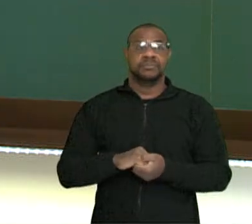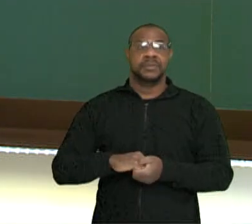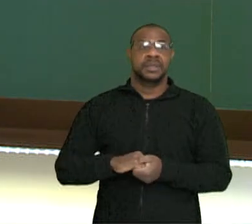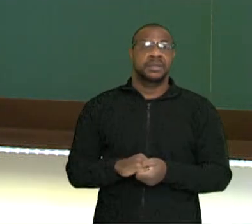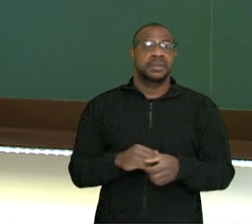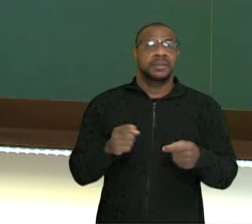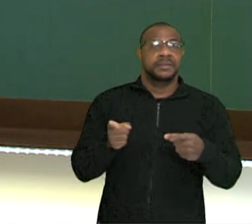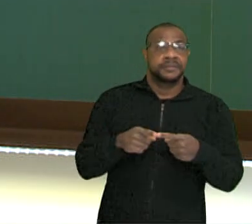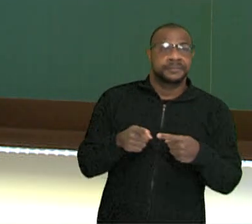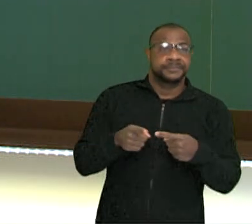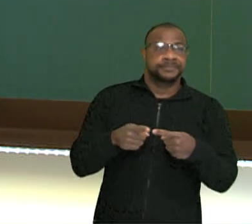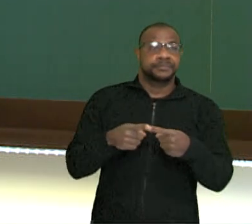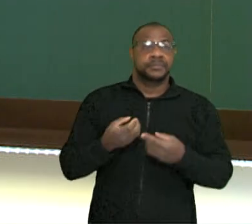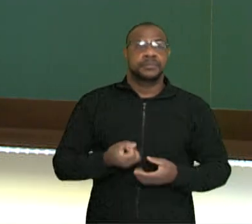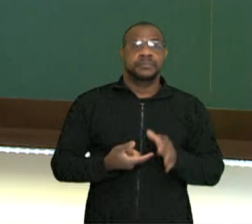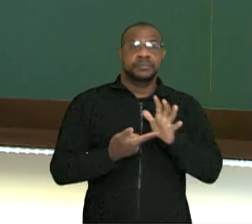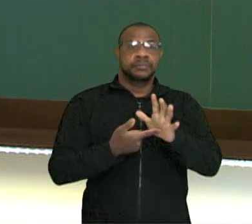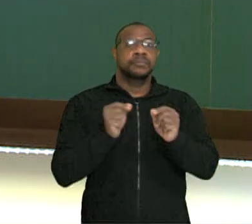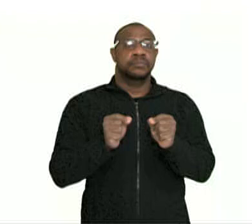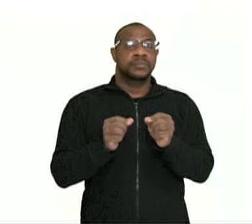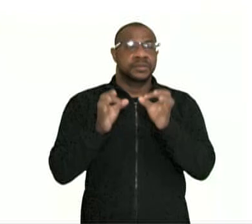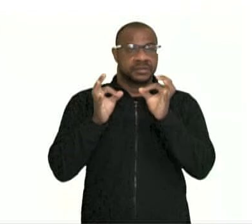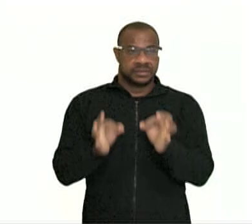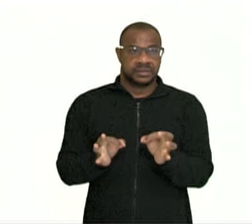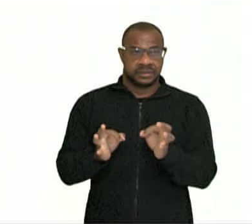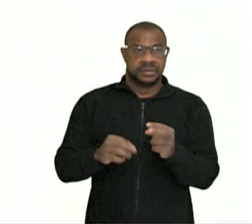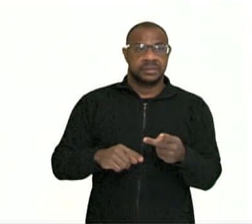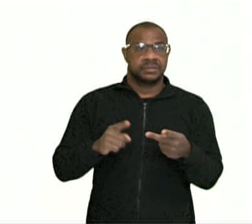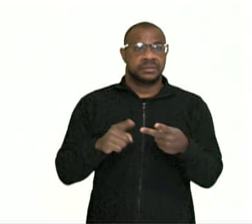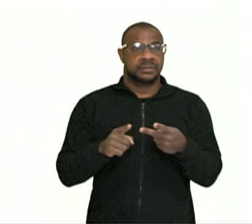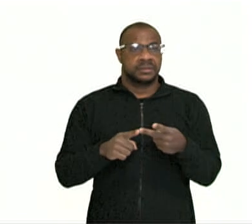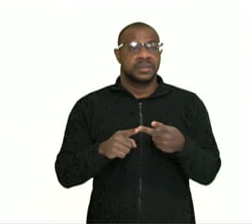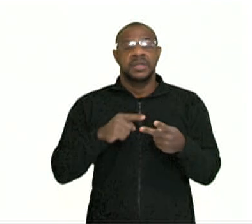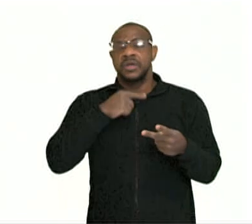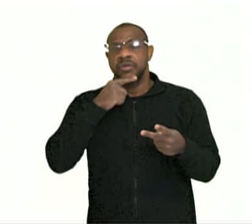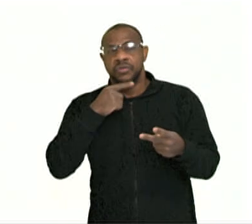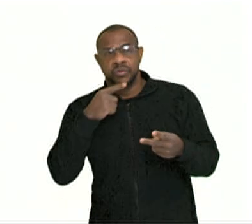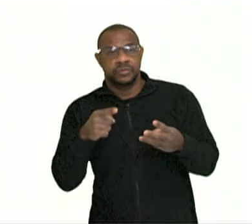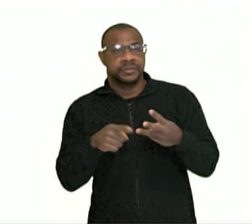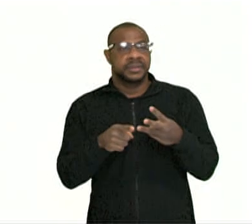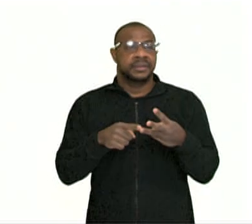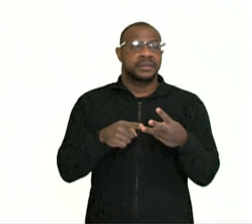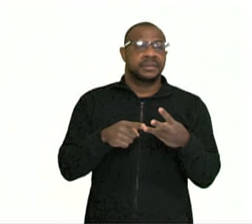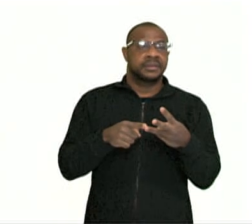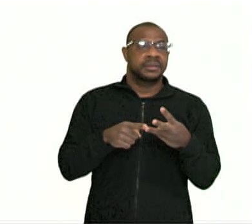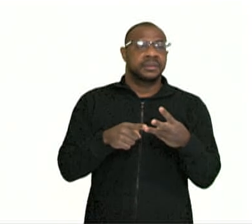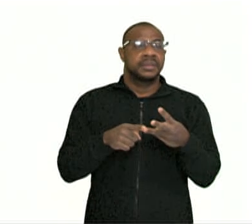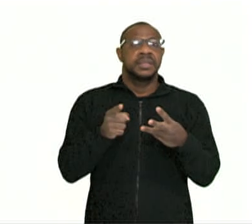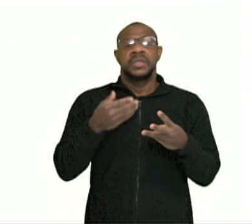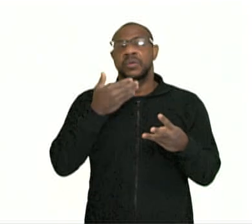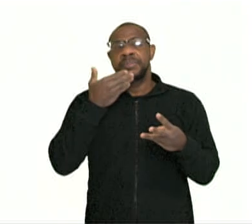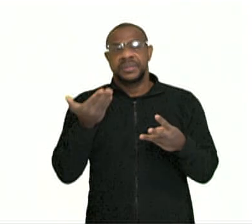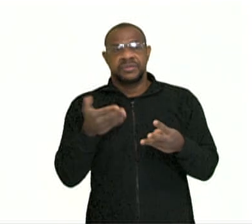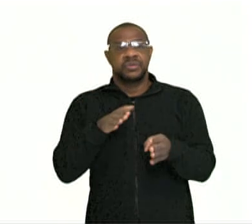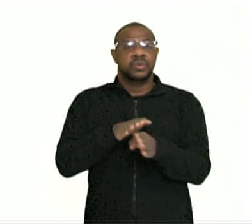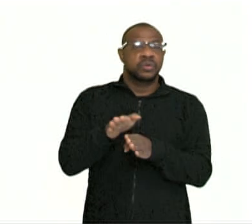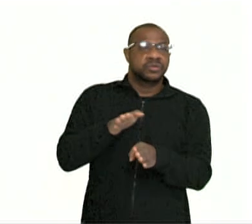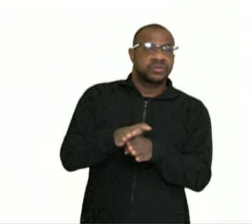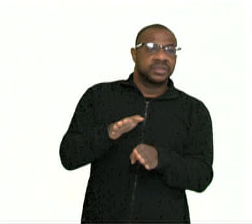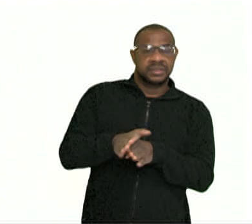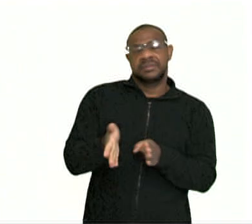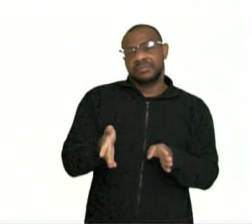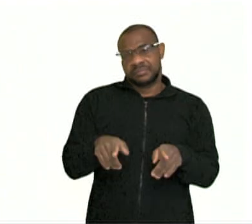eles expressam? Certeza no indicativo, dúvida no subjuntivo e um pedido, um conselho